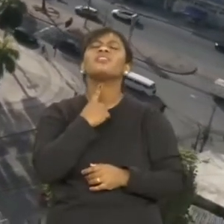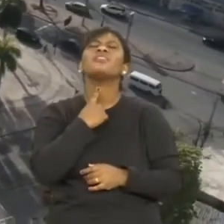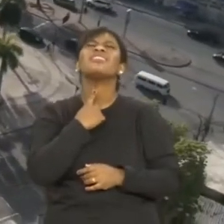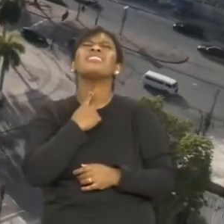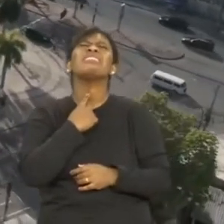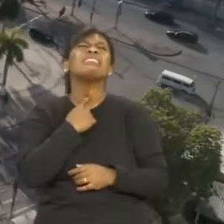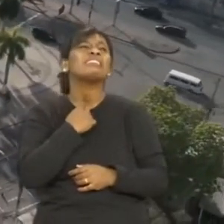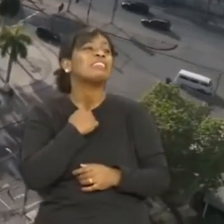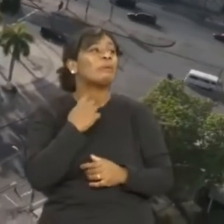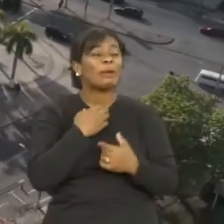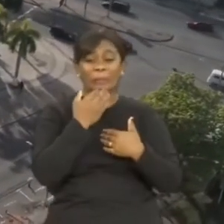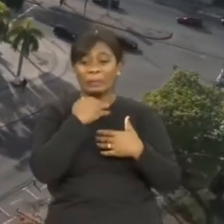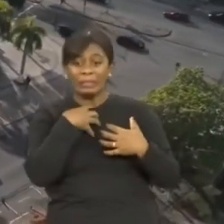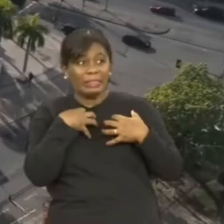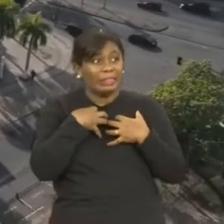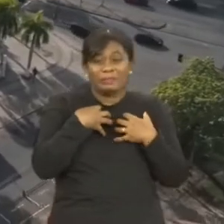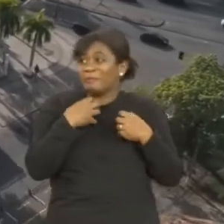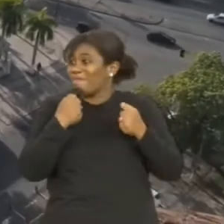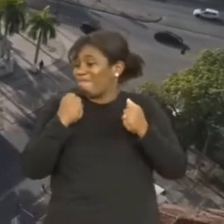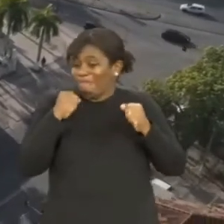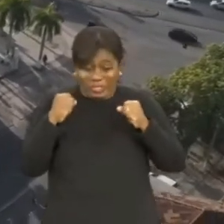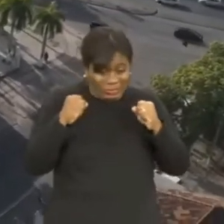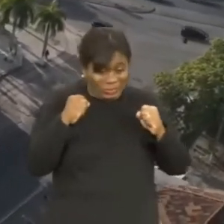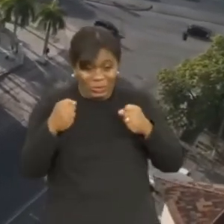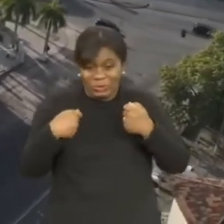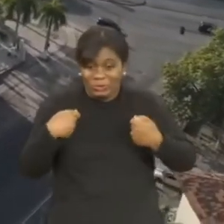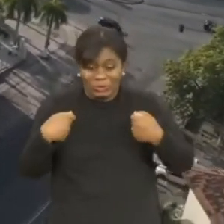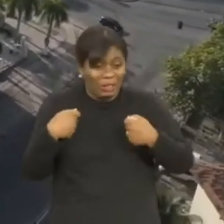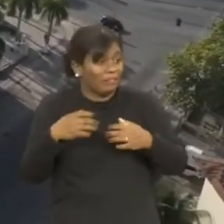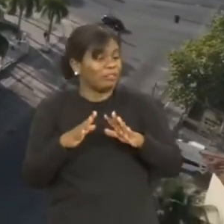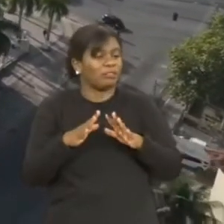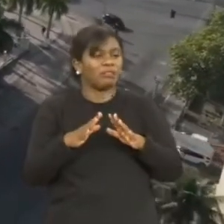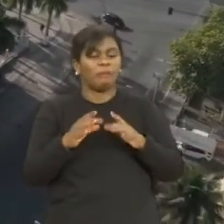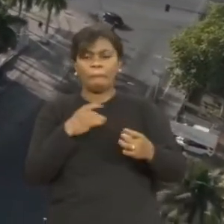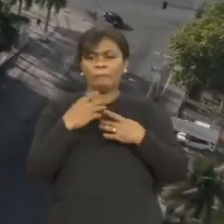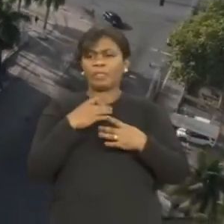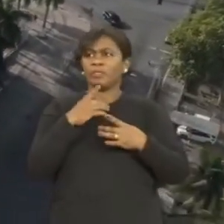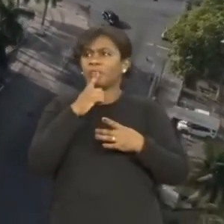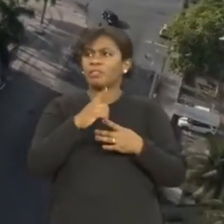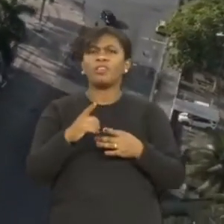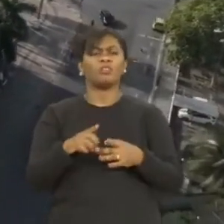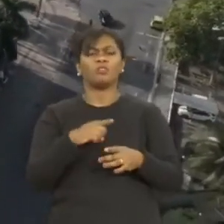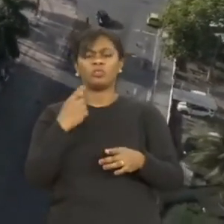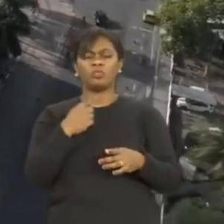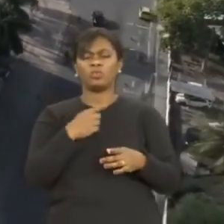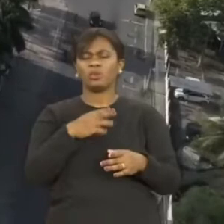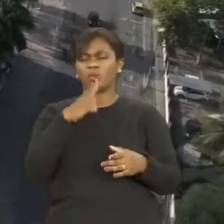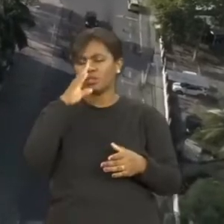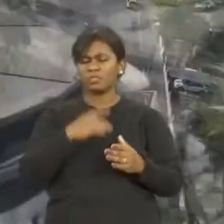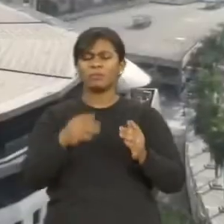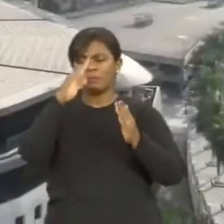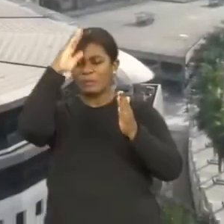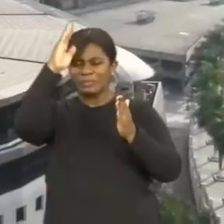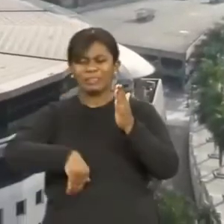coisa impedindo e uma coisa amarrando você no lugar, e um medo, nós arrancamos essa trava agora,